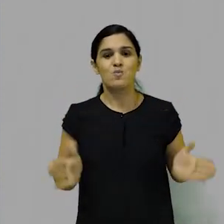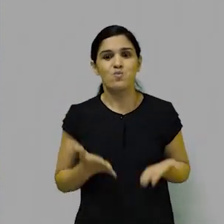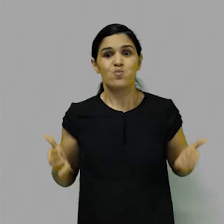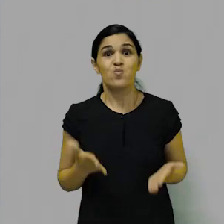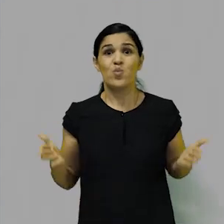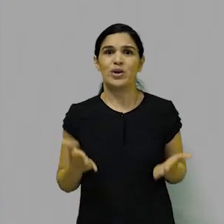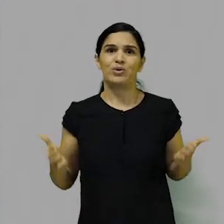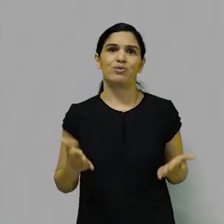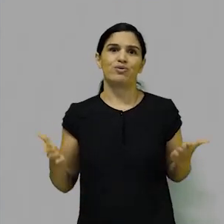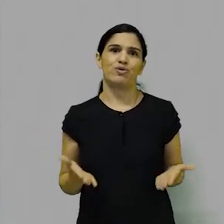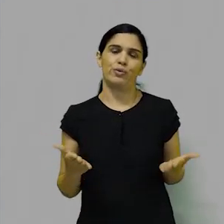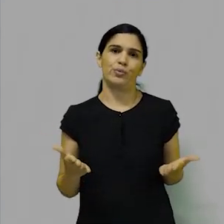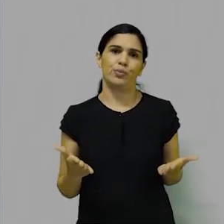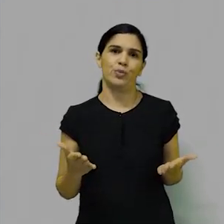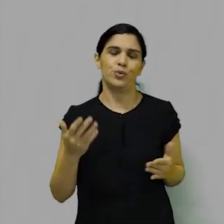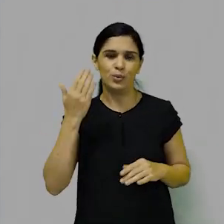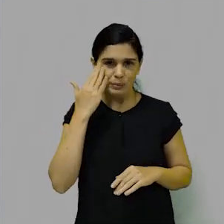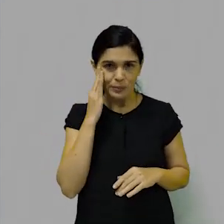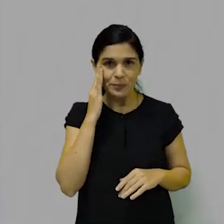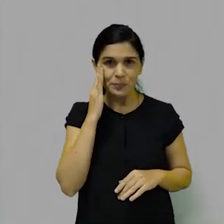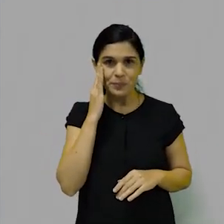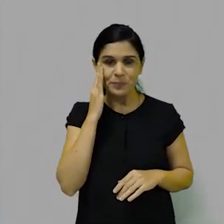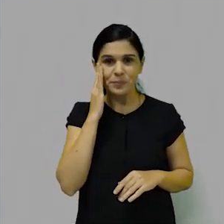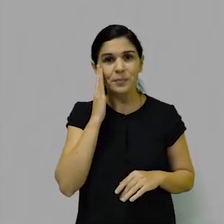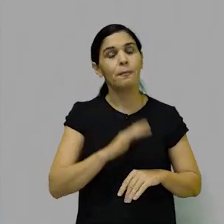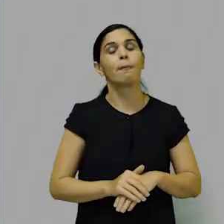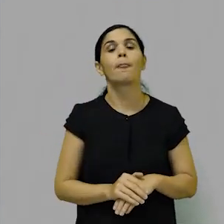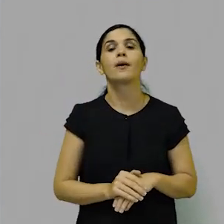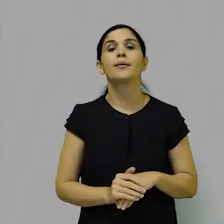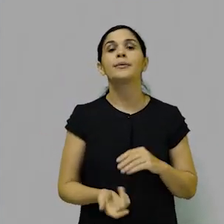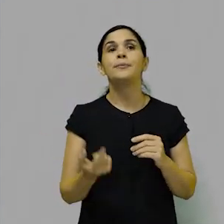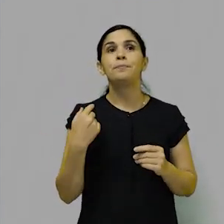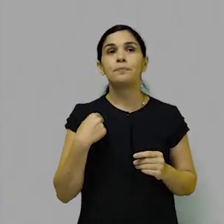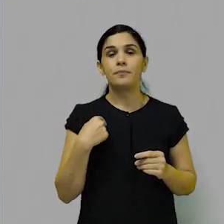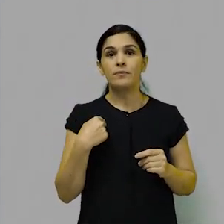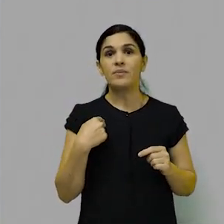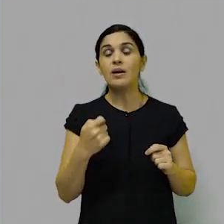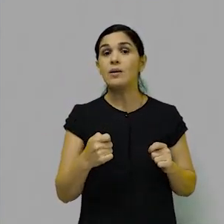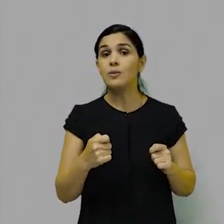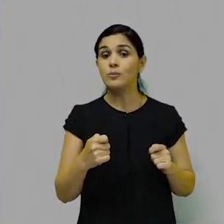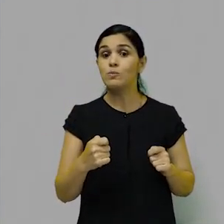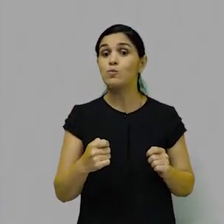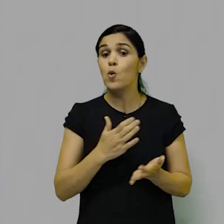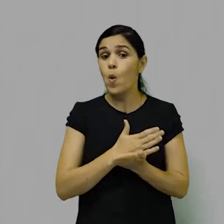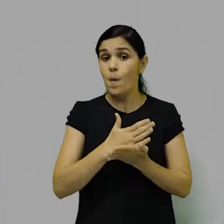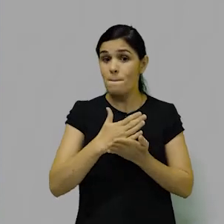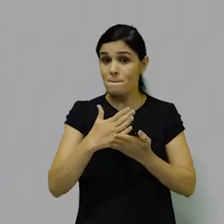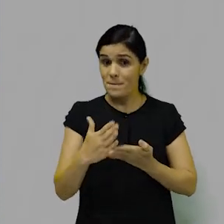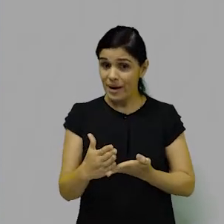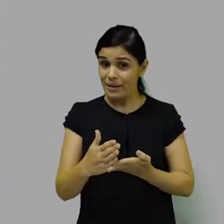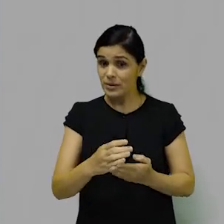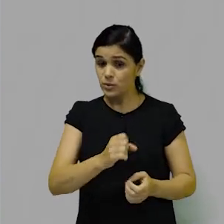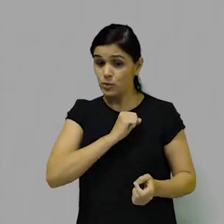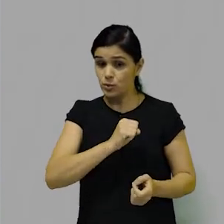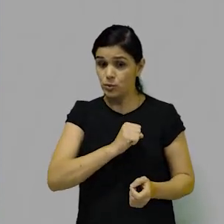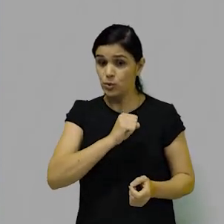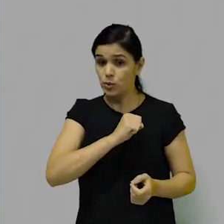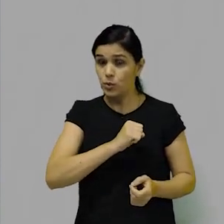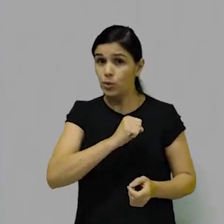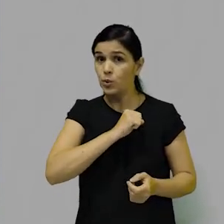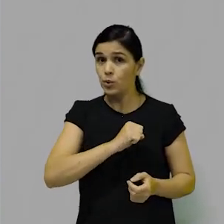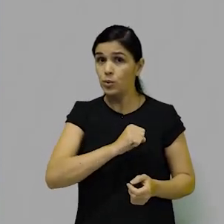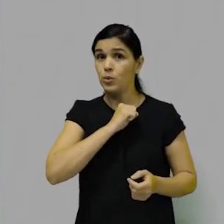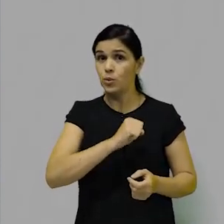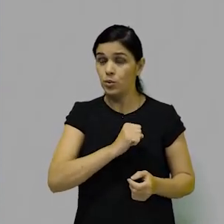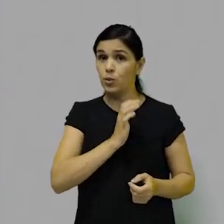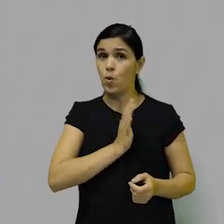Nosso corpo ele começa a trabalhar isso ali. Eu começo a acelerar meu coração, então meu fluxo